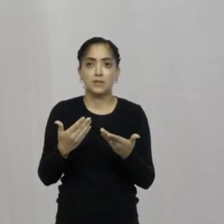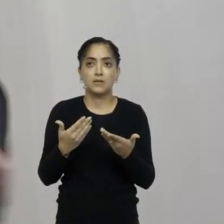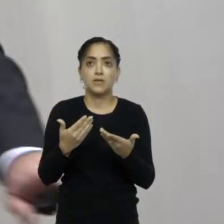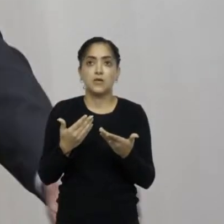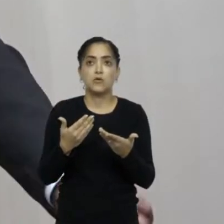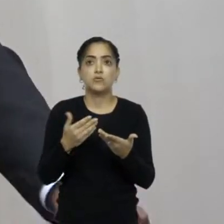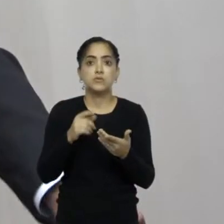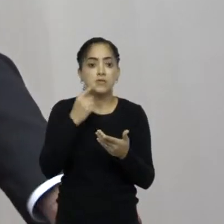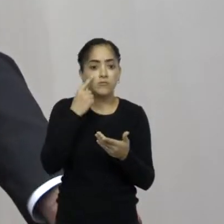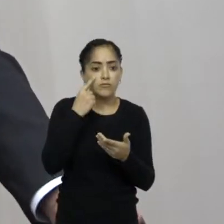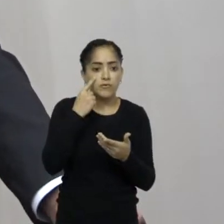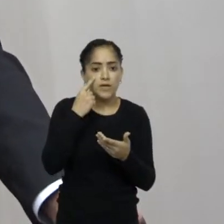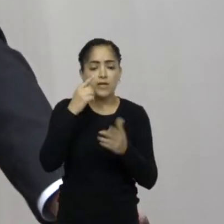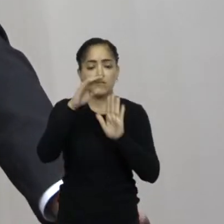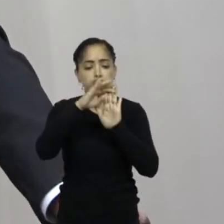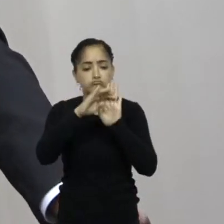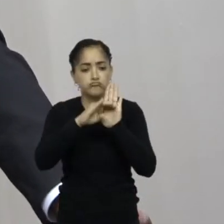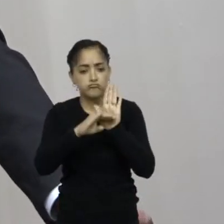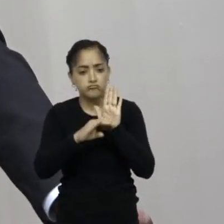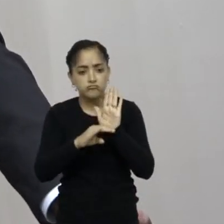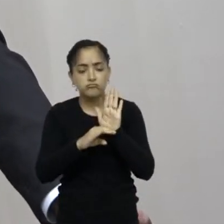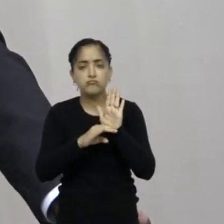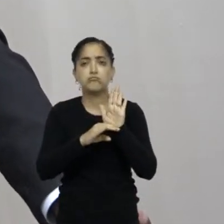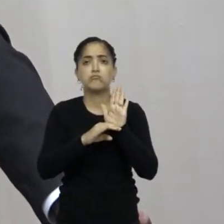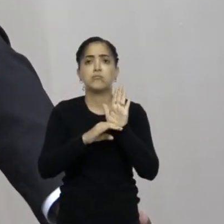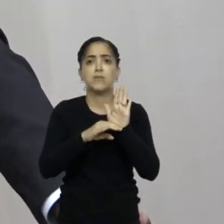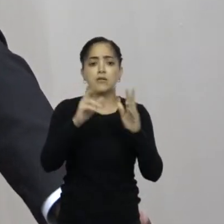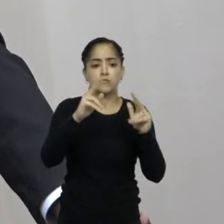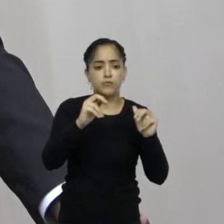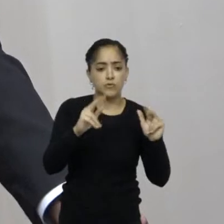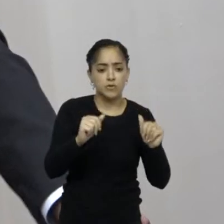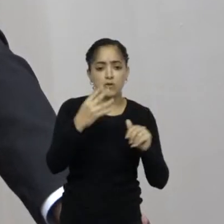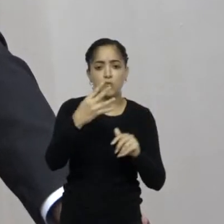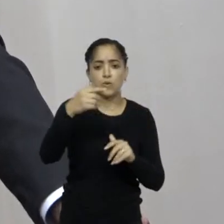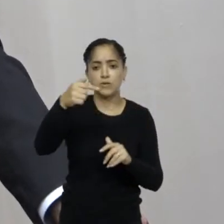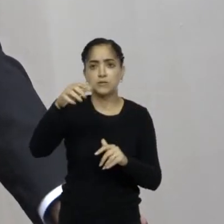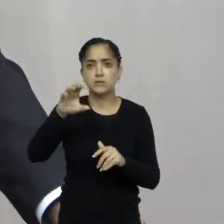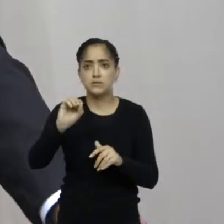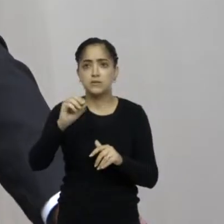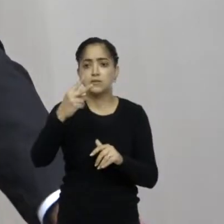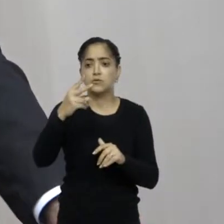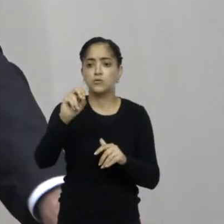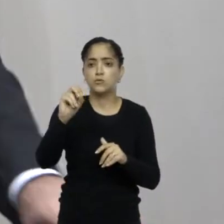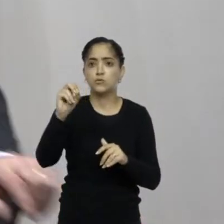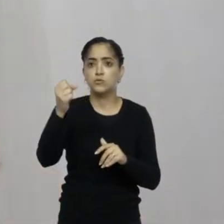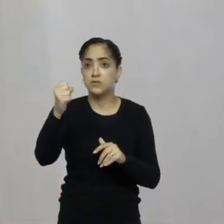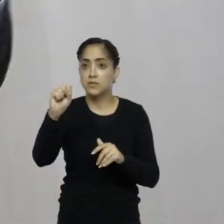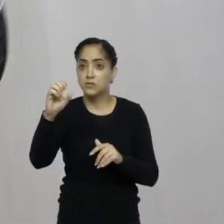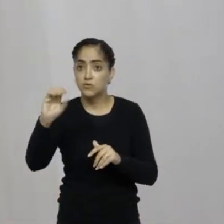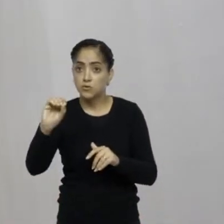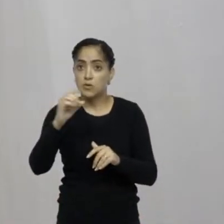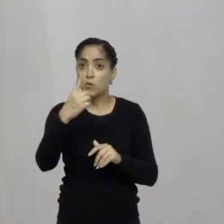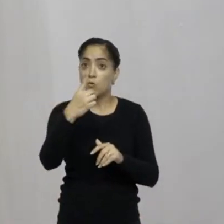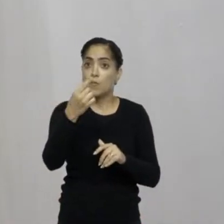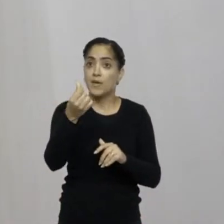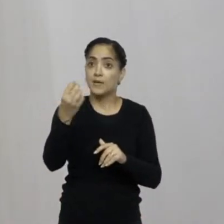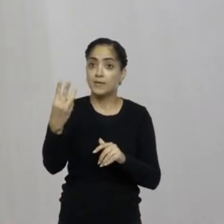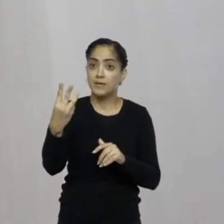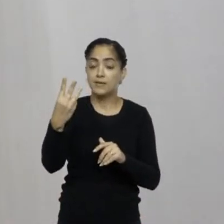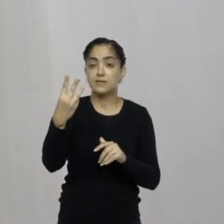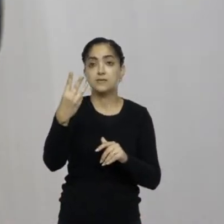de todas as pautas. Contorno viário de Florianópolis, 470, 280, 163, 282,